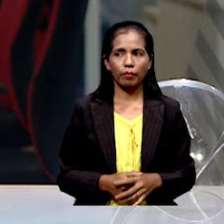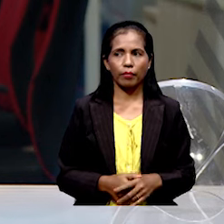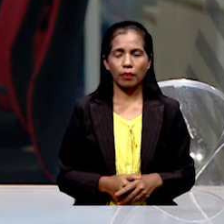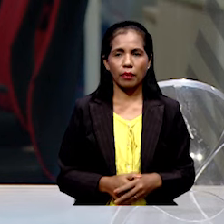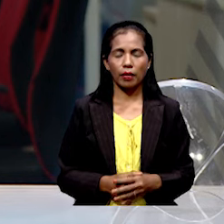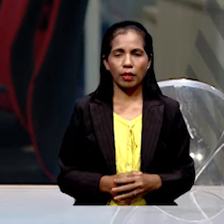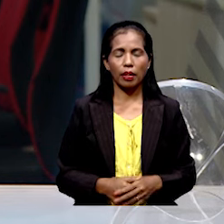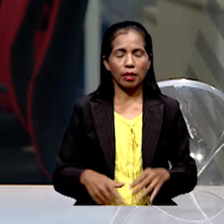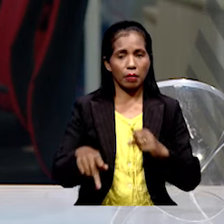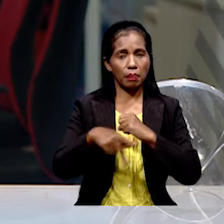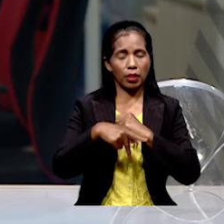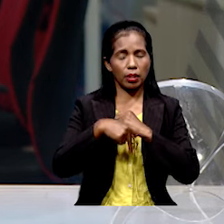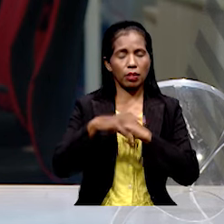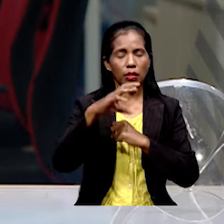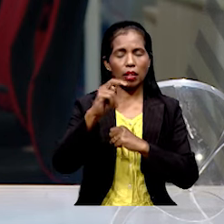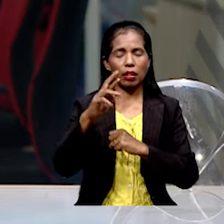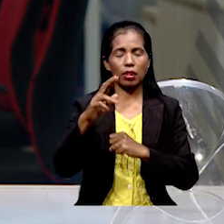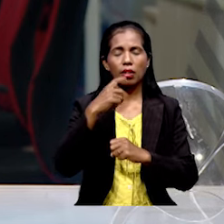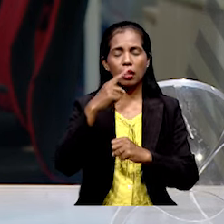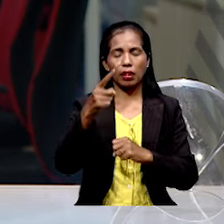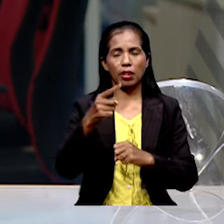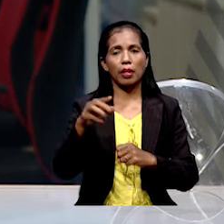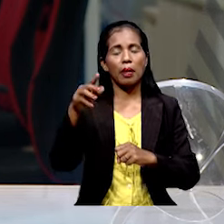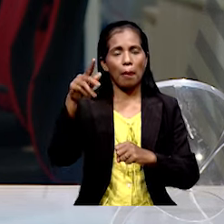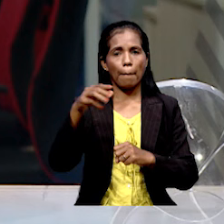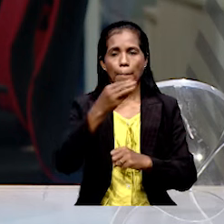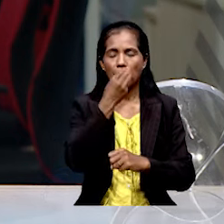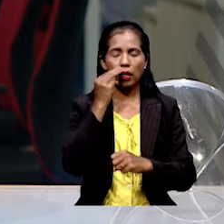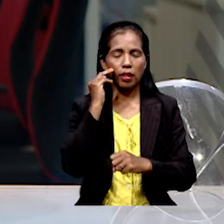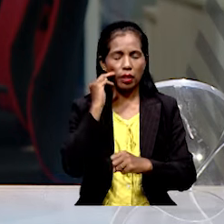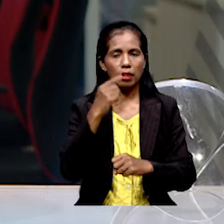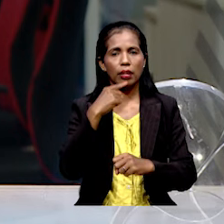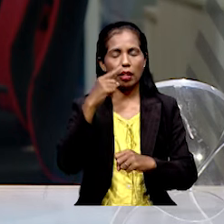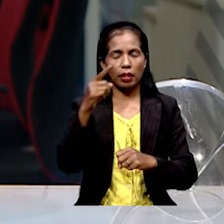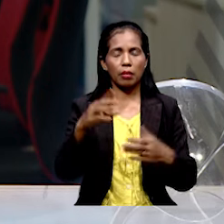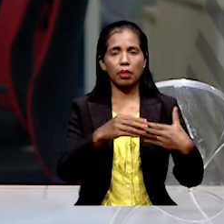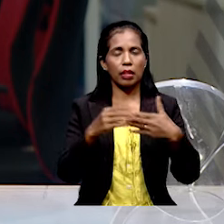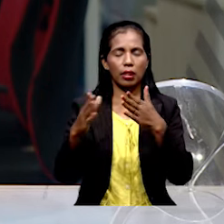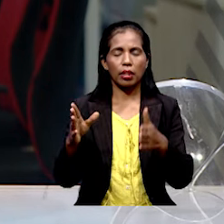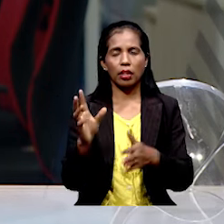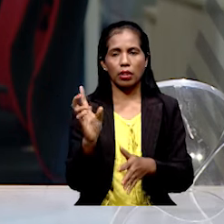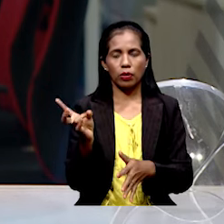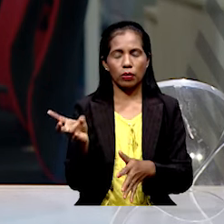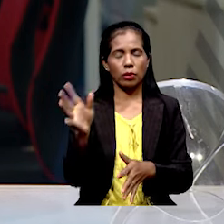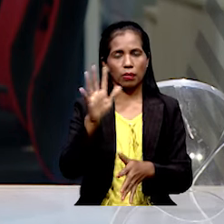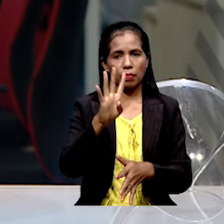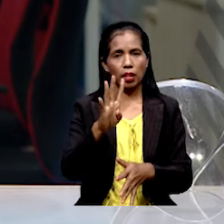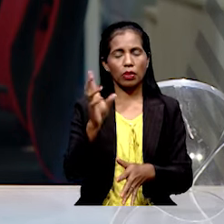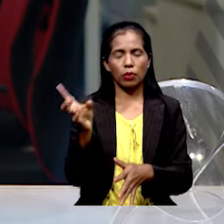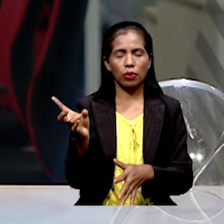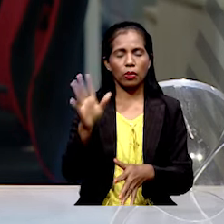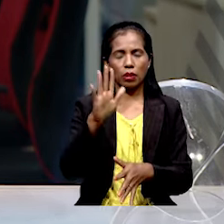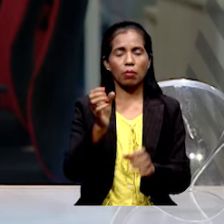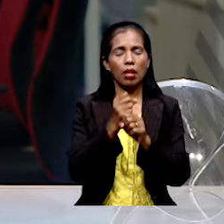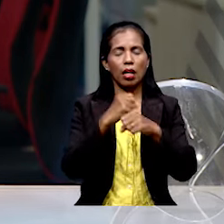Bancada Senarté desafia Maria Alcatiri, convence líder 74-75, halo diálogo, mebe